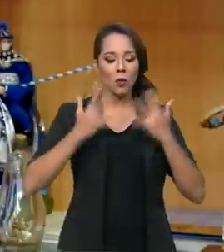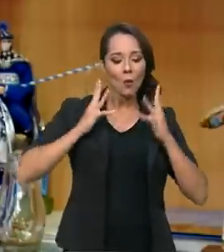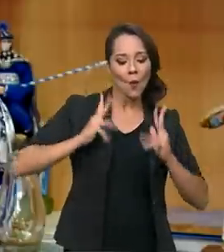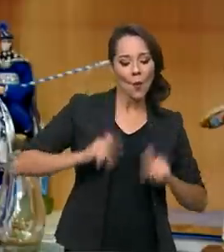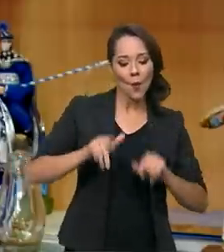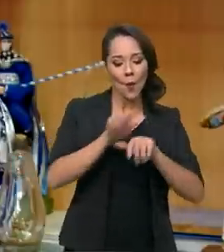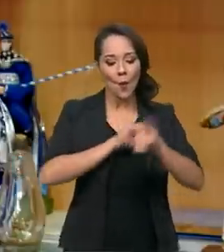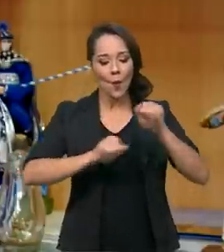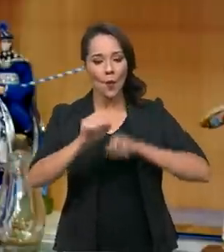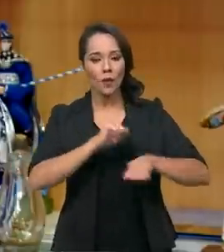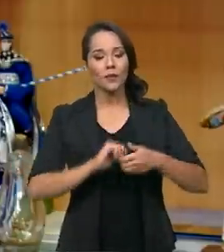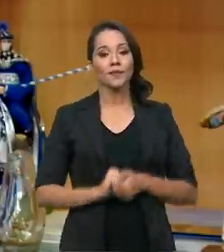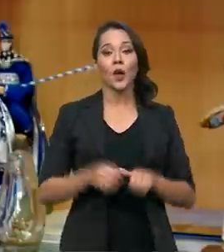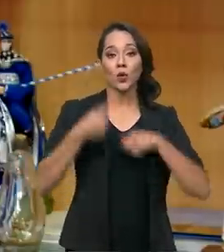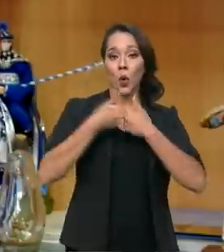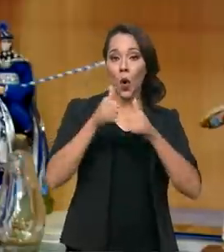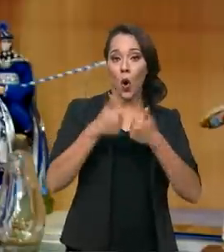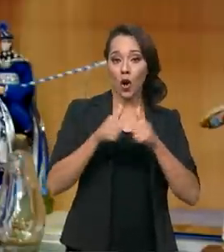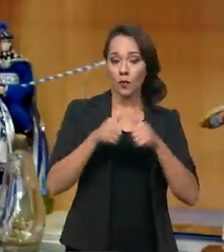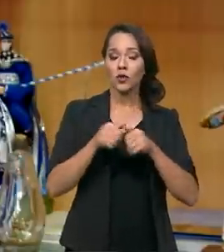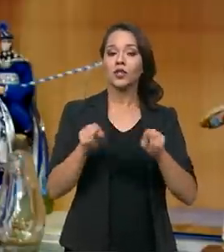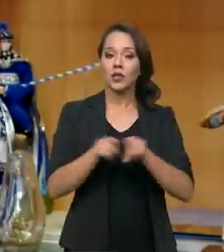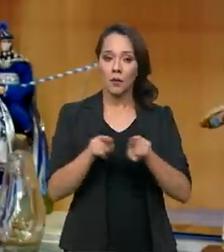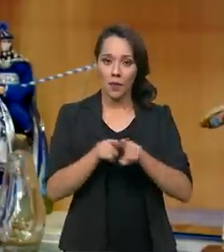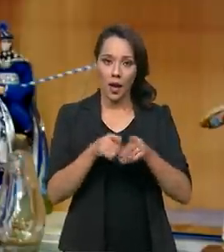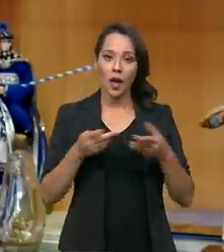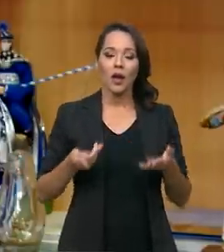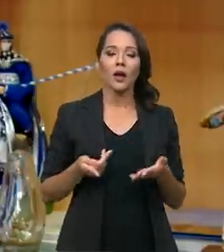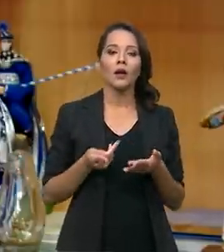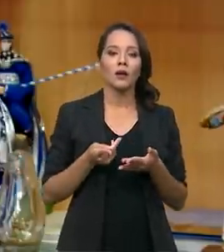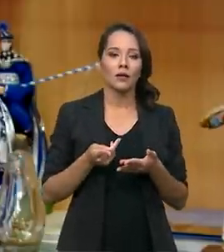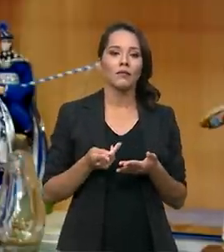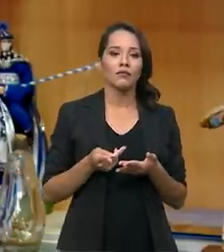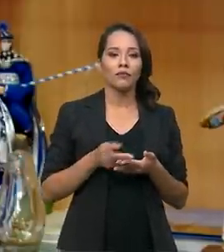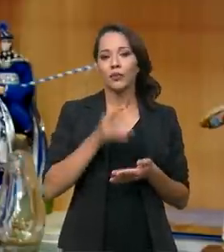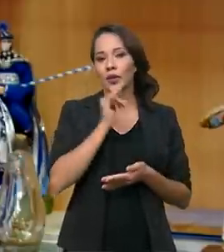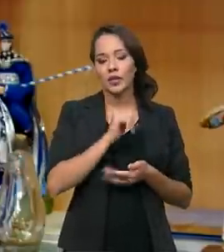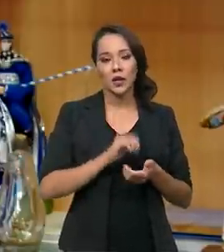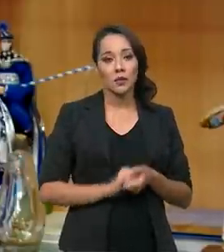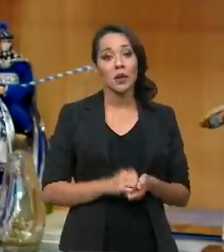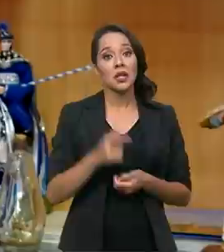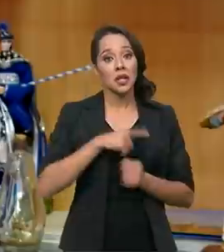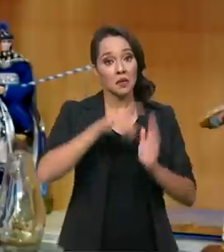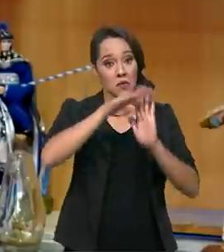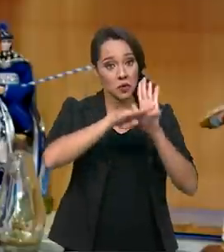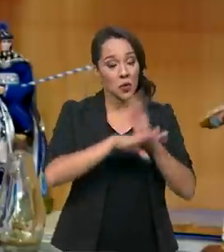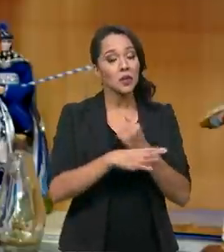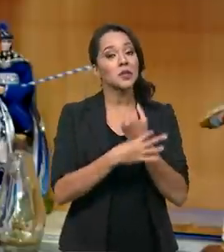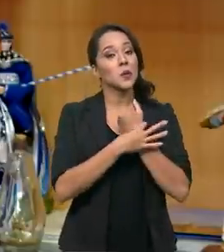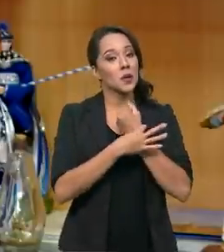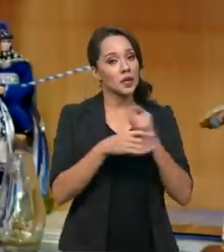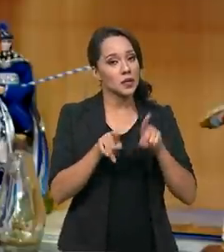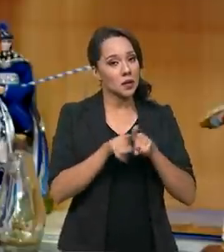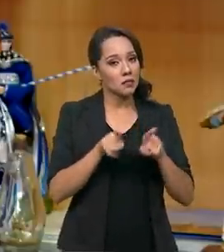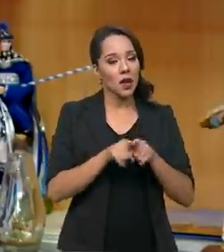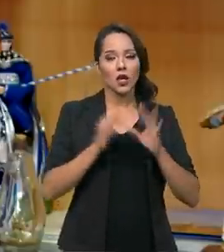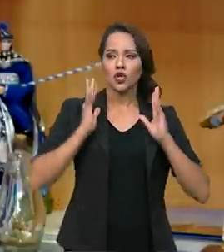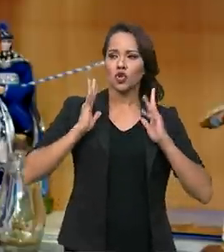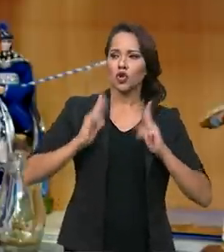no transporte coletivo interestadual feito o ônibus Vans etc tem um protocolo de segurança também